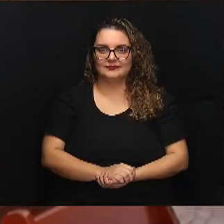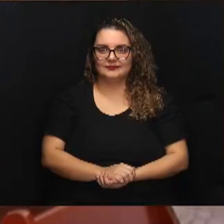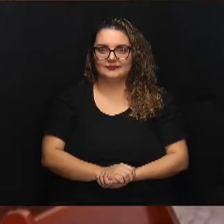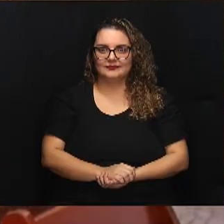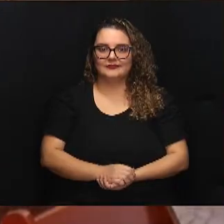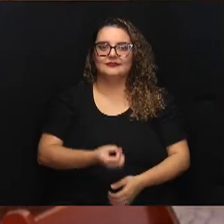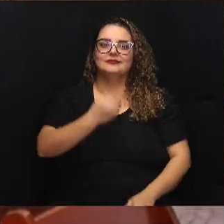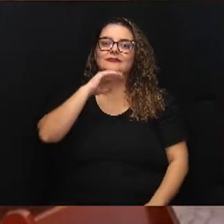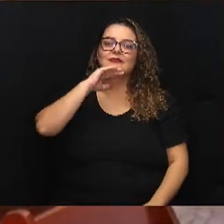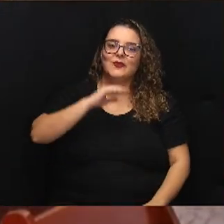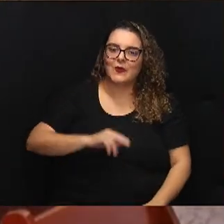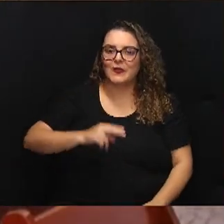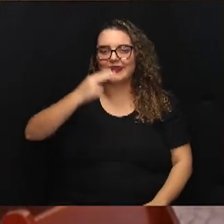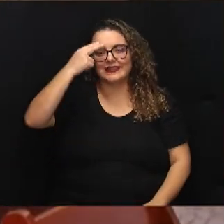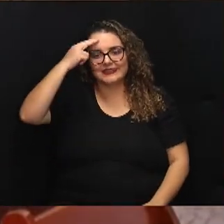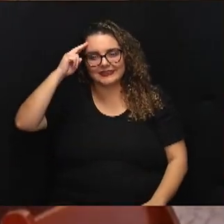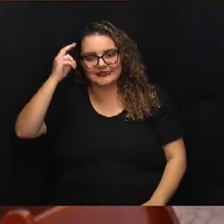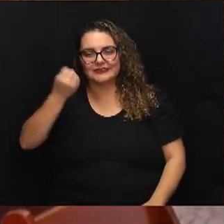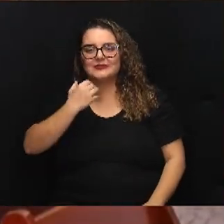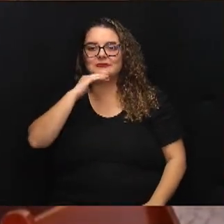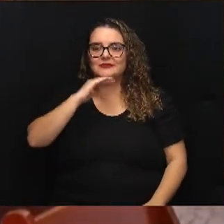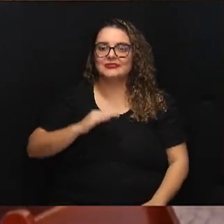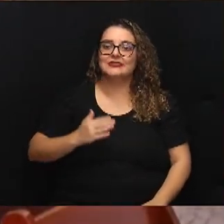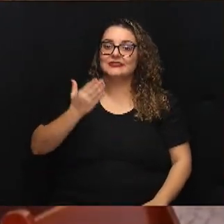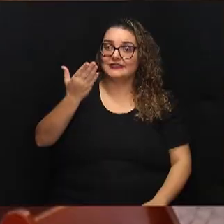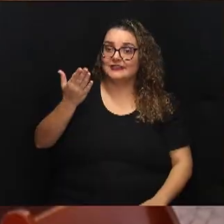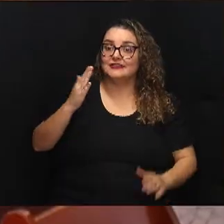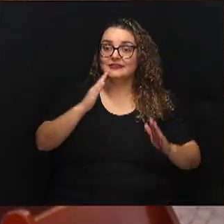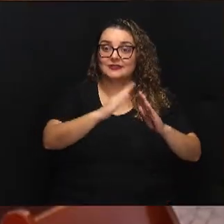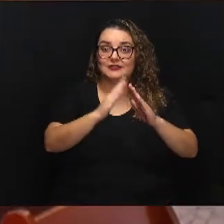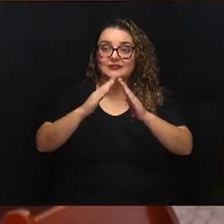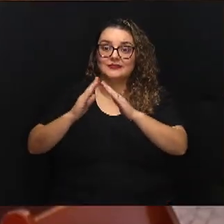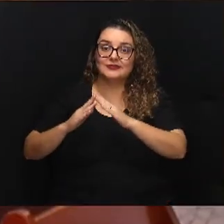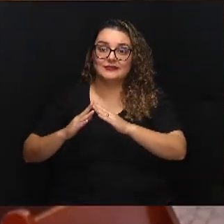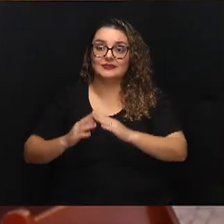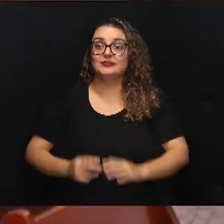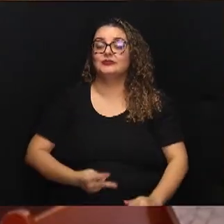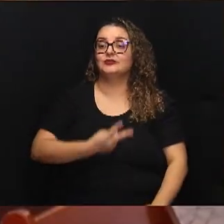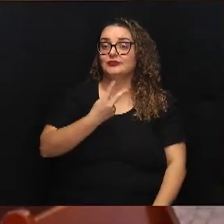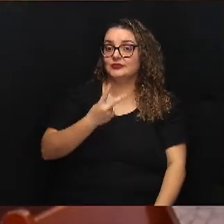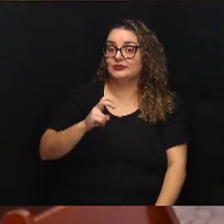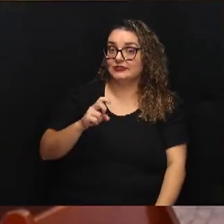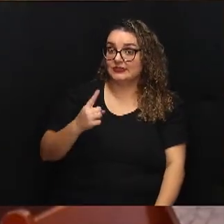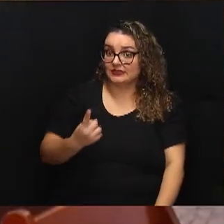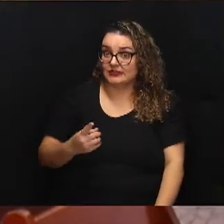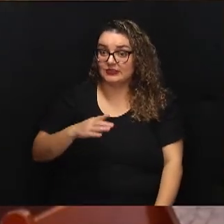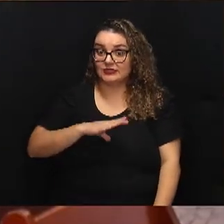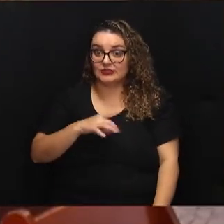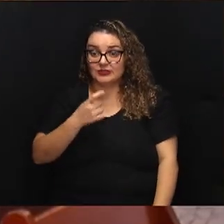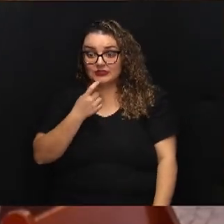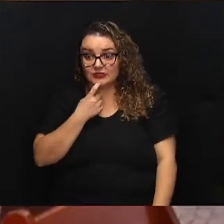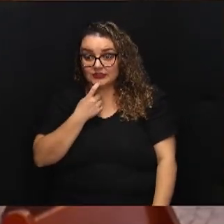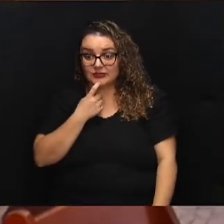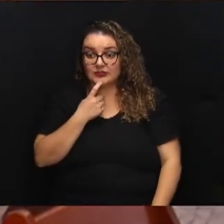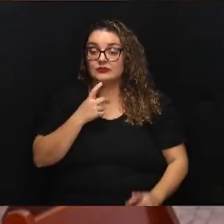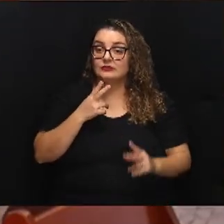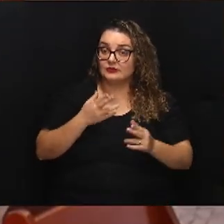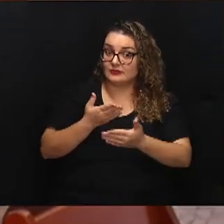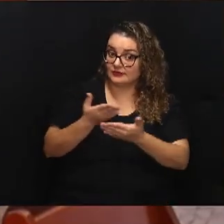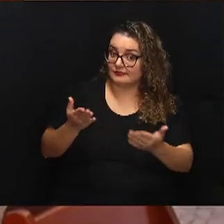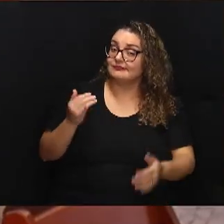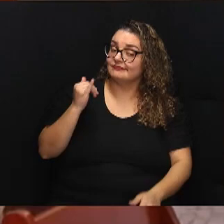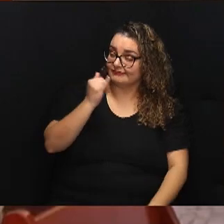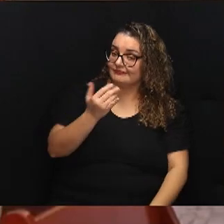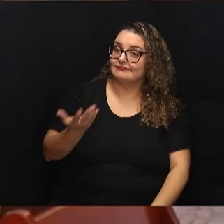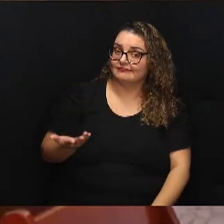Boa tarde, Gabriel. Boa tarde a você de casa, 251 anos de Campinas. E como você disse,